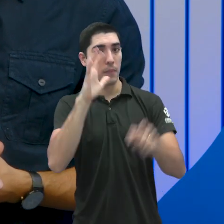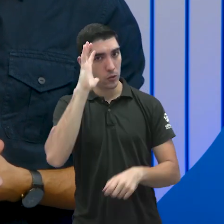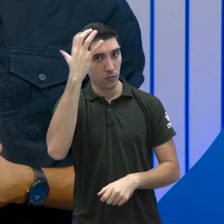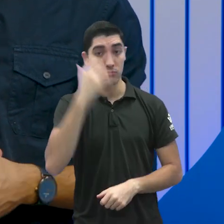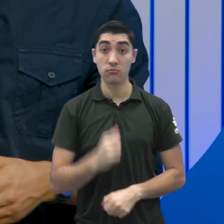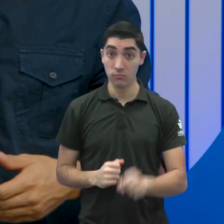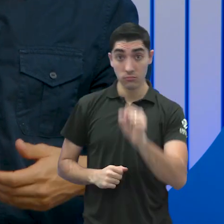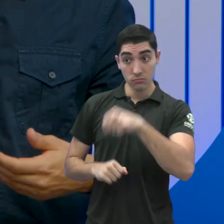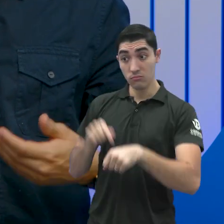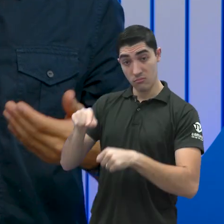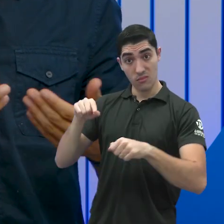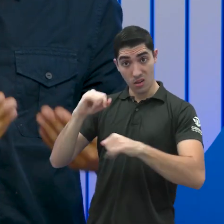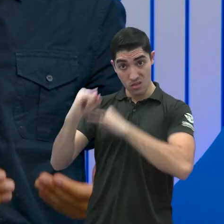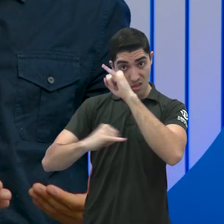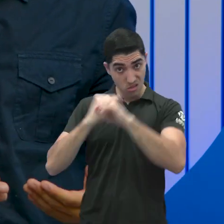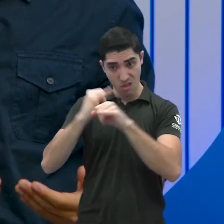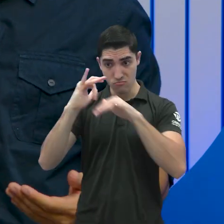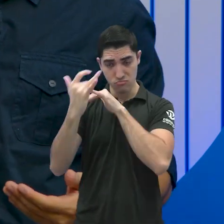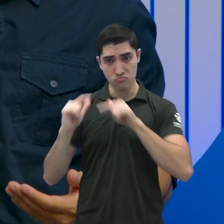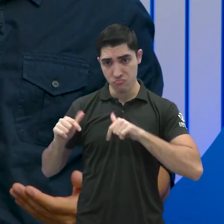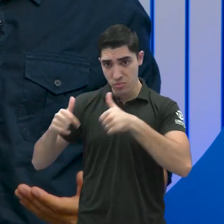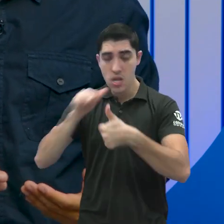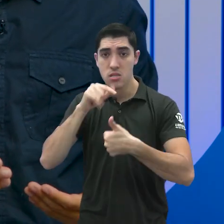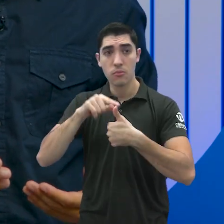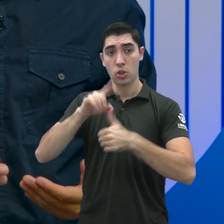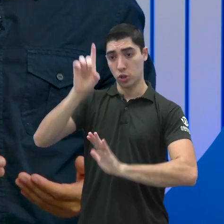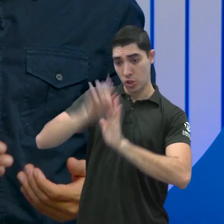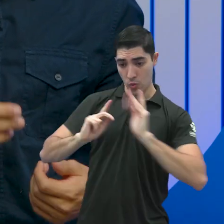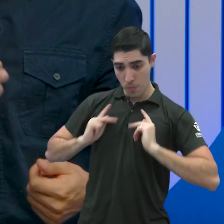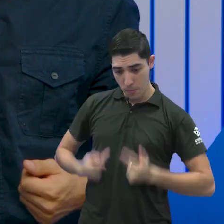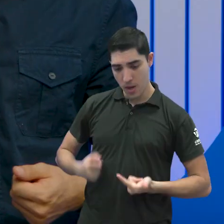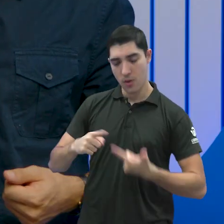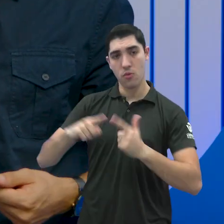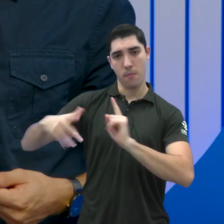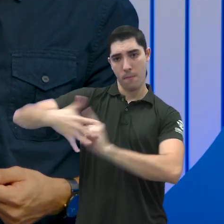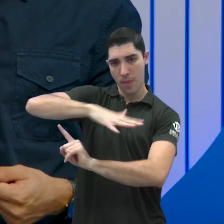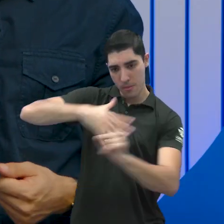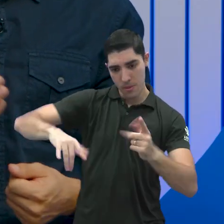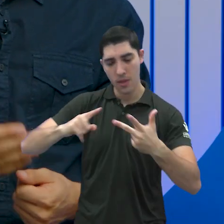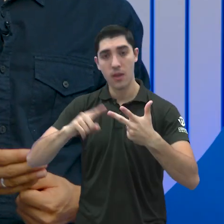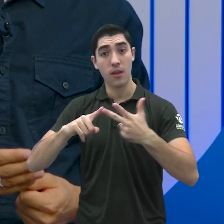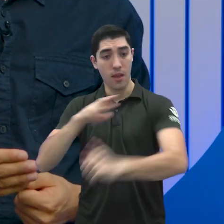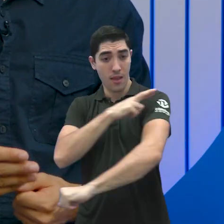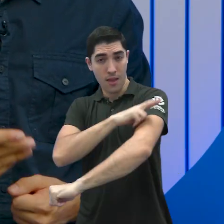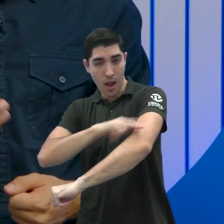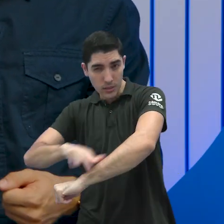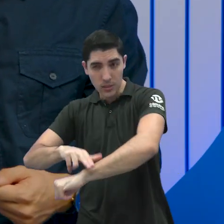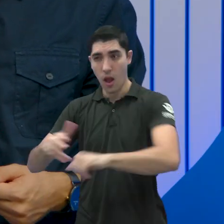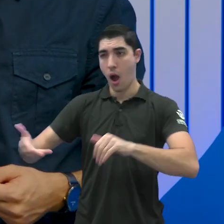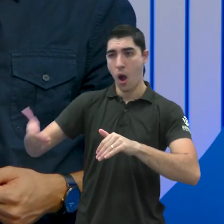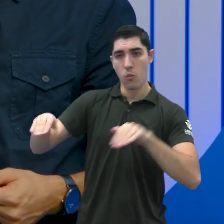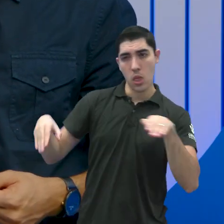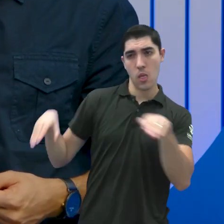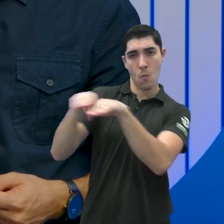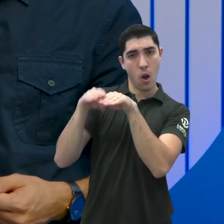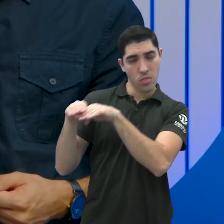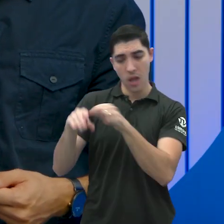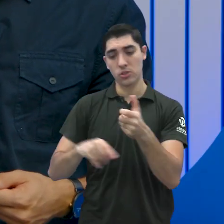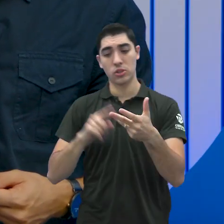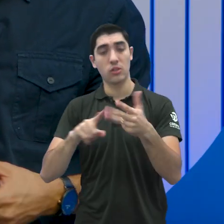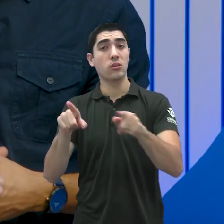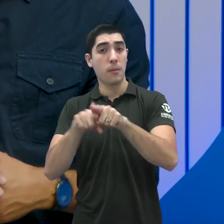isso mesmo, Marvin. Esse ativismo digital permite que pautas como direitos humanos, meio ambiente e igualdade racial e de